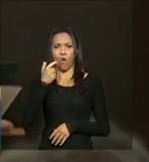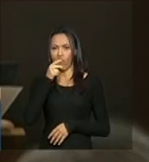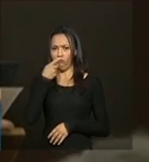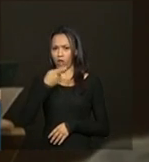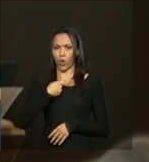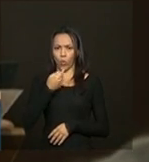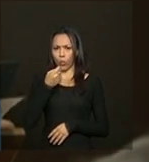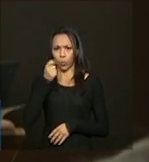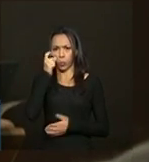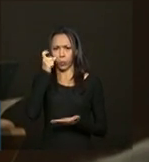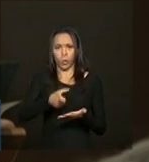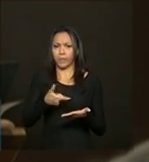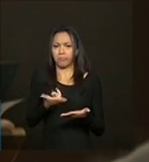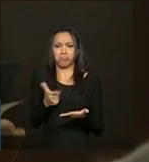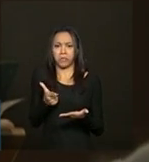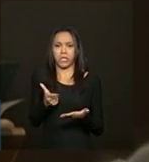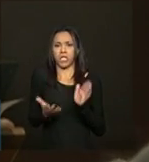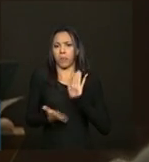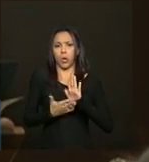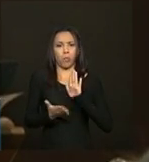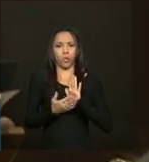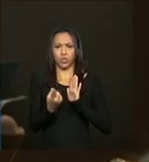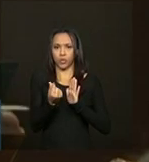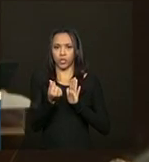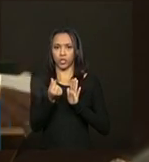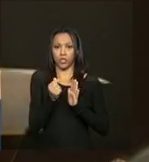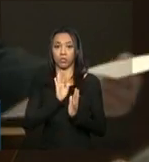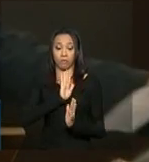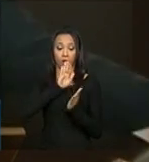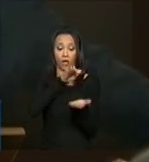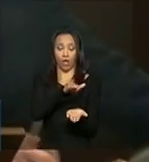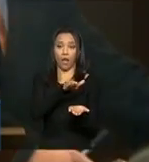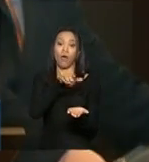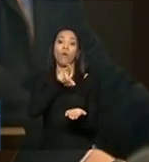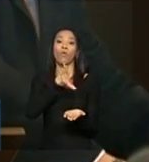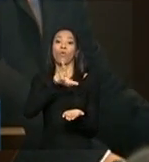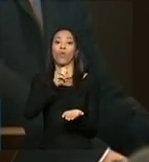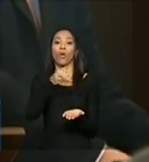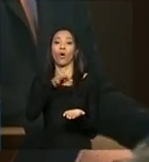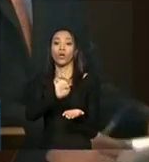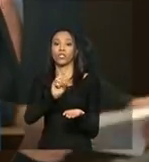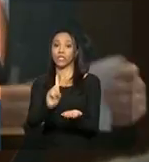possui interesse em apresentar a proposta financeira para o referido lote.